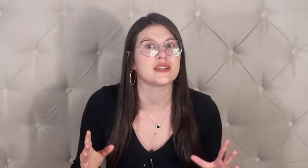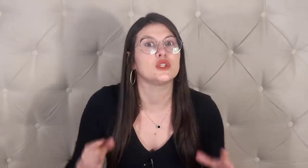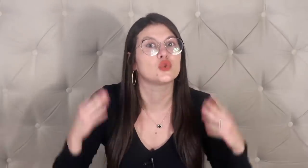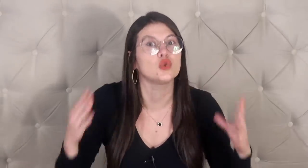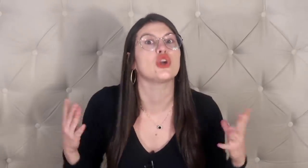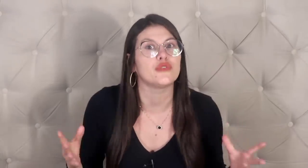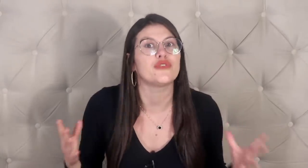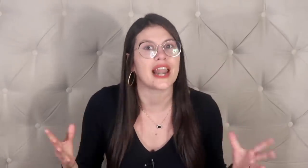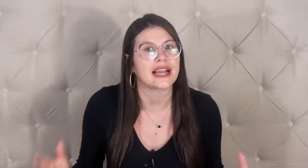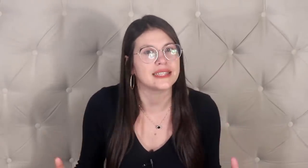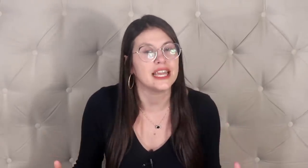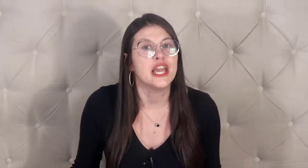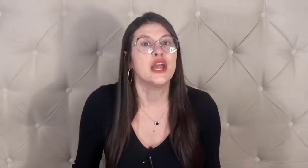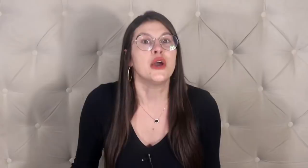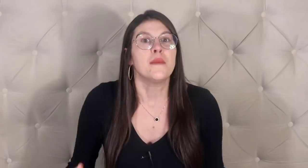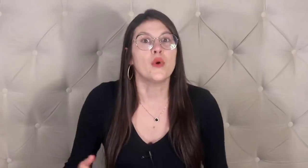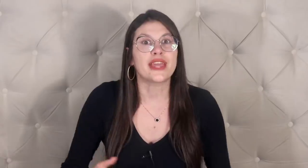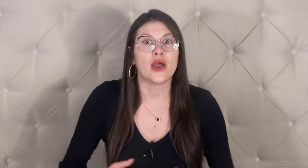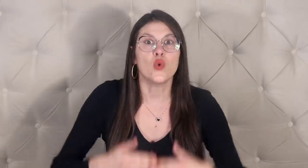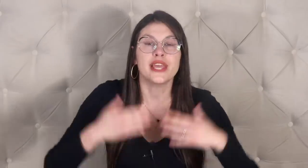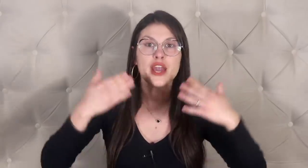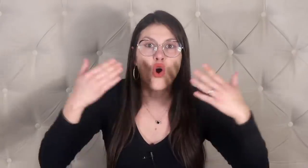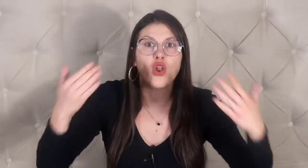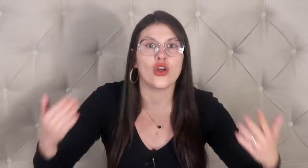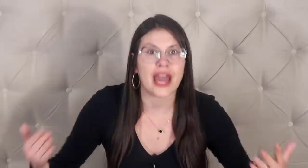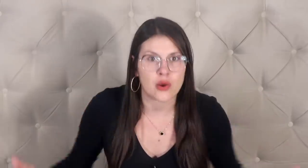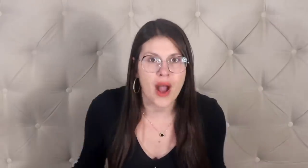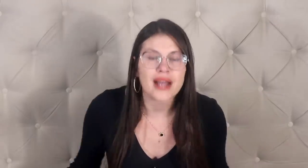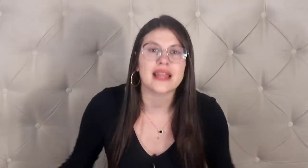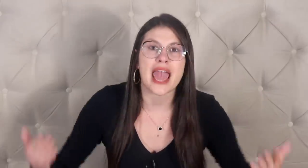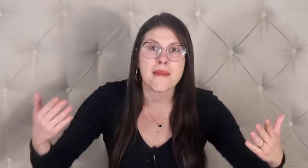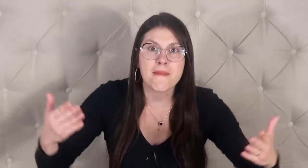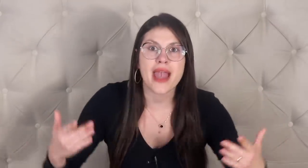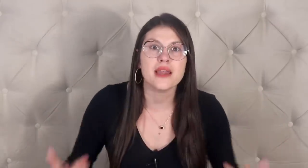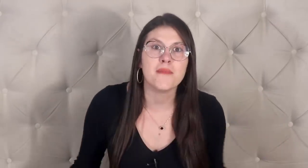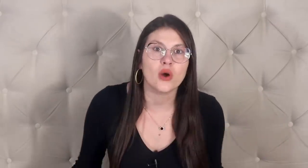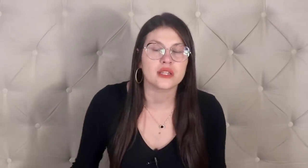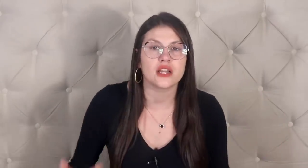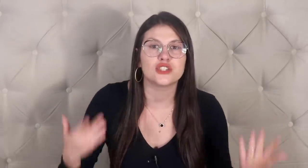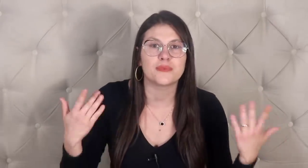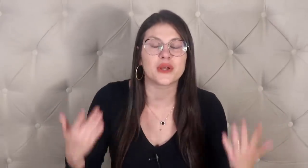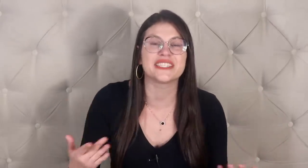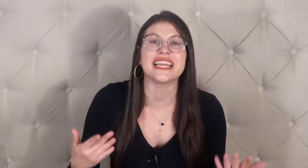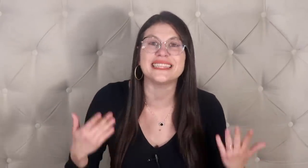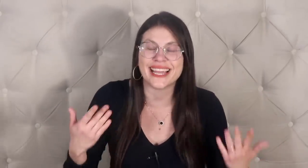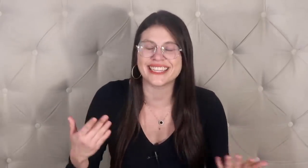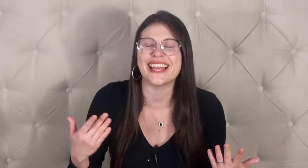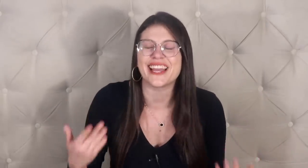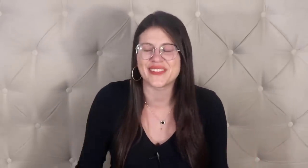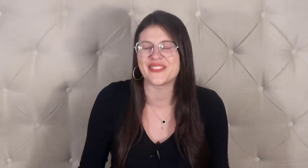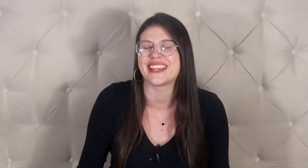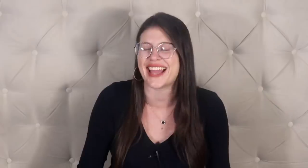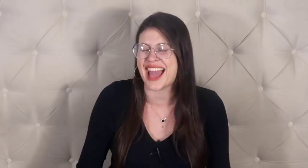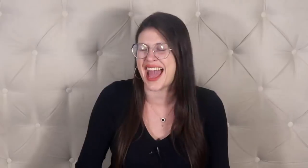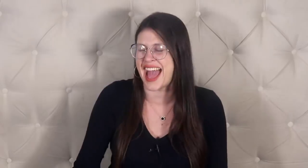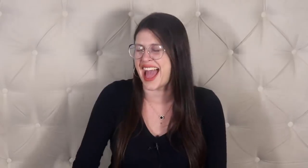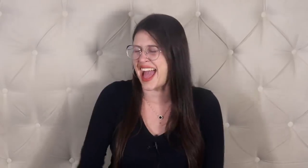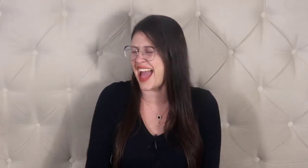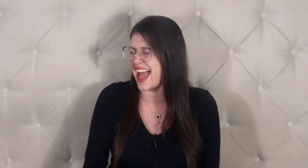muita atenção em tudo que eu vou falar aqui, porque o que rolou na quarta é mega importante pra você entender.